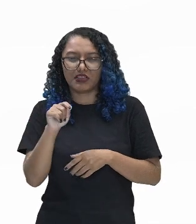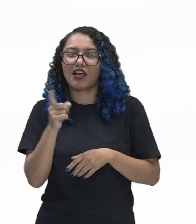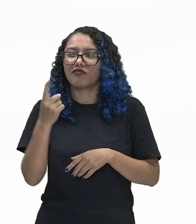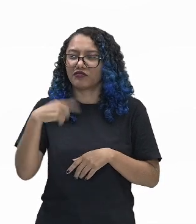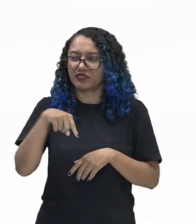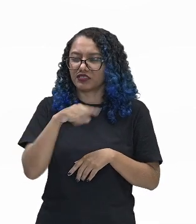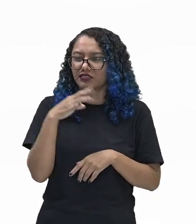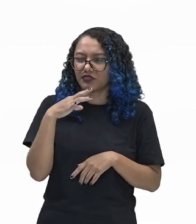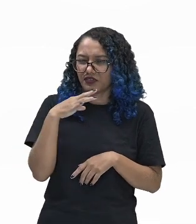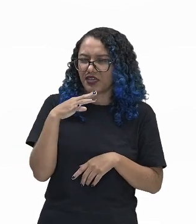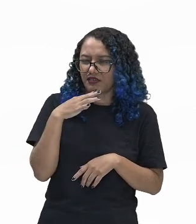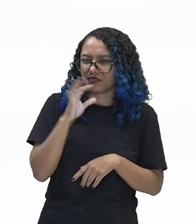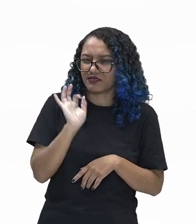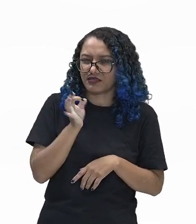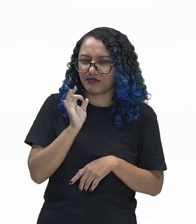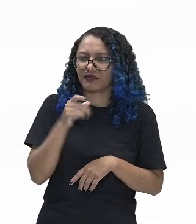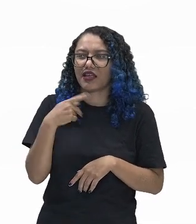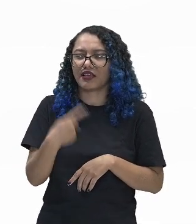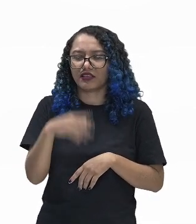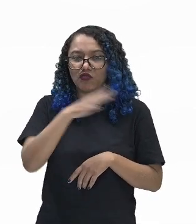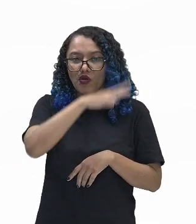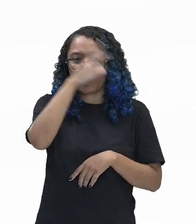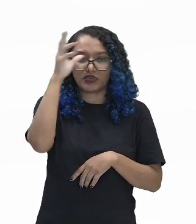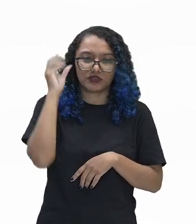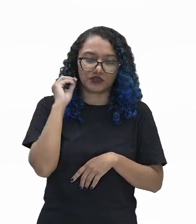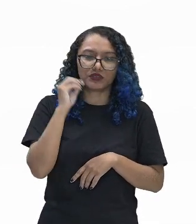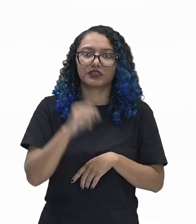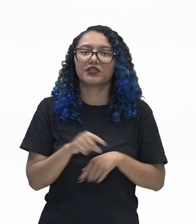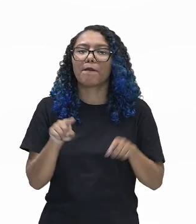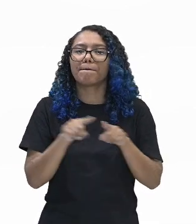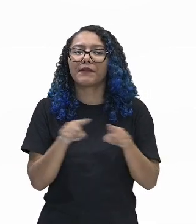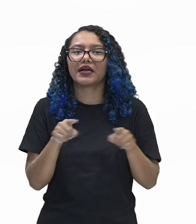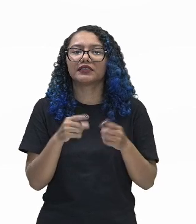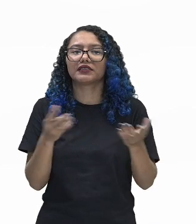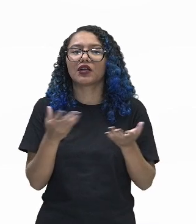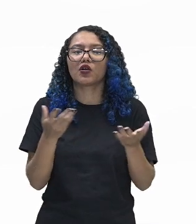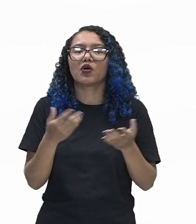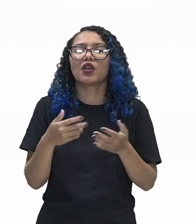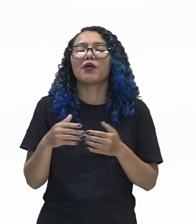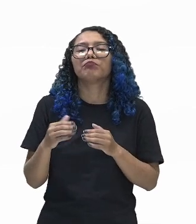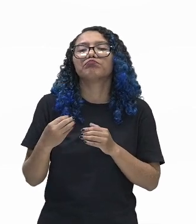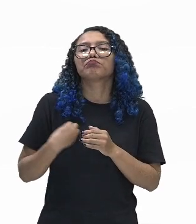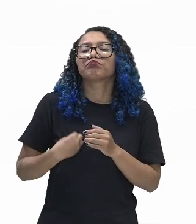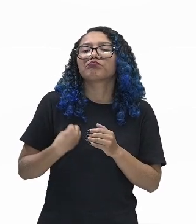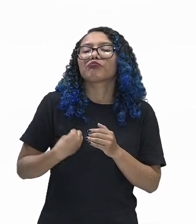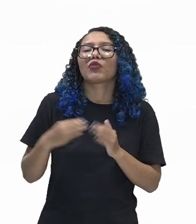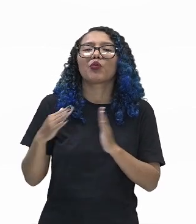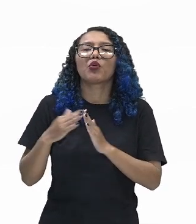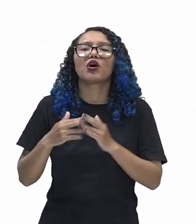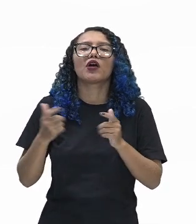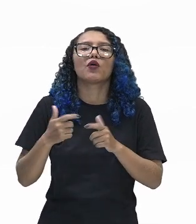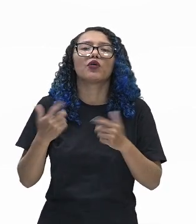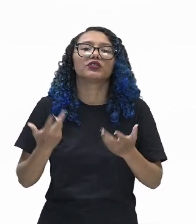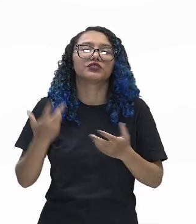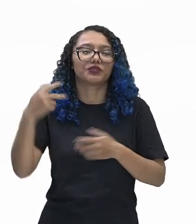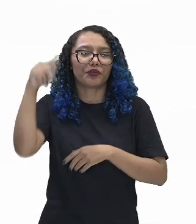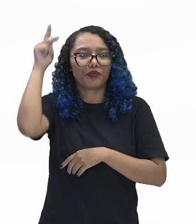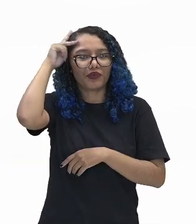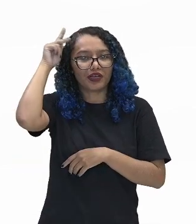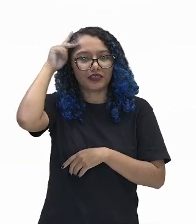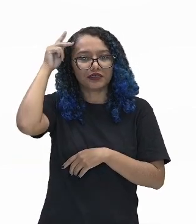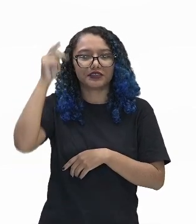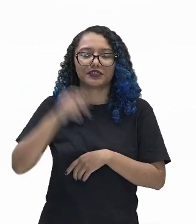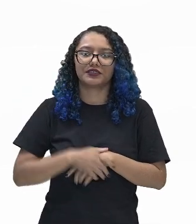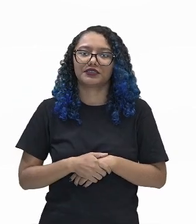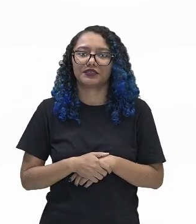Amazonas. Como dizem, bem aqui. Porém, atualmente mora em Parintins. Olha aí, ó, quem é de Parintins, se você é do Amazonas,